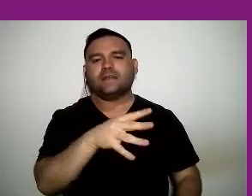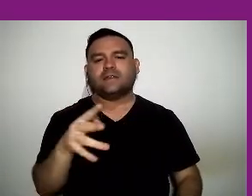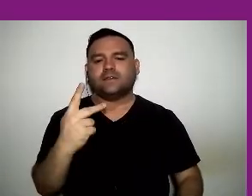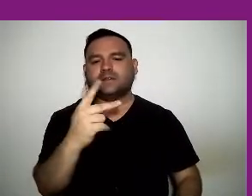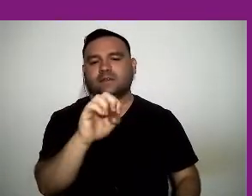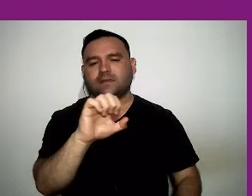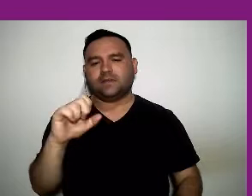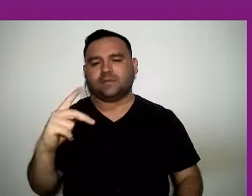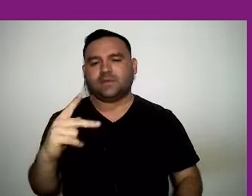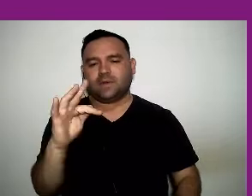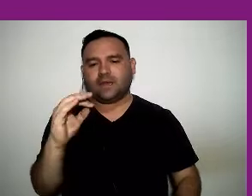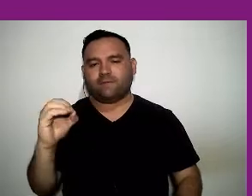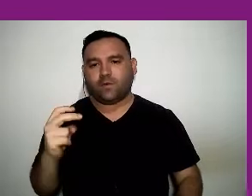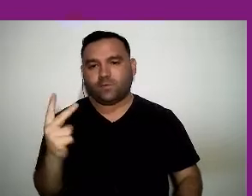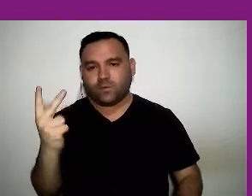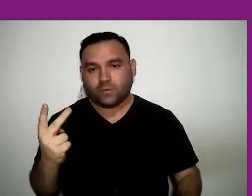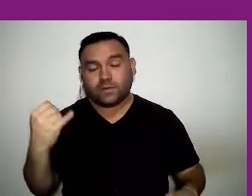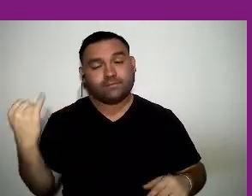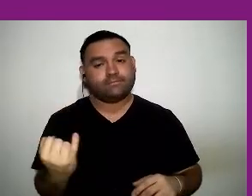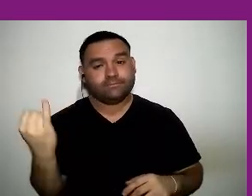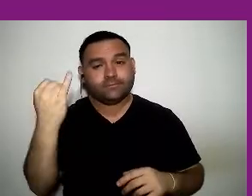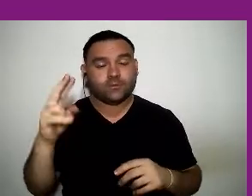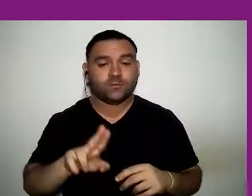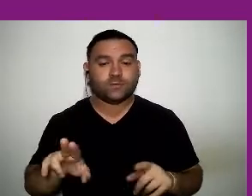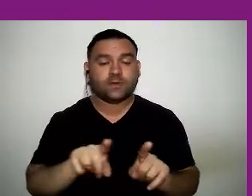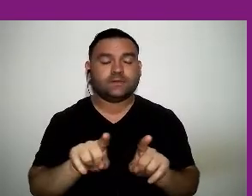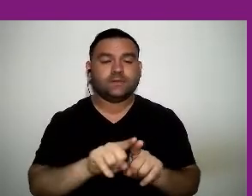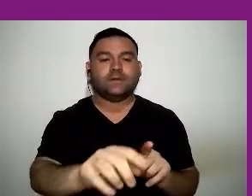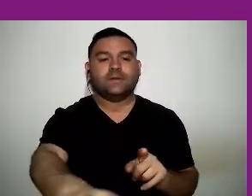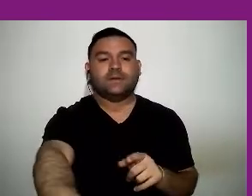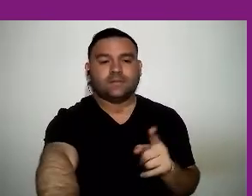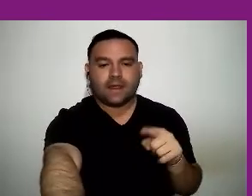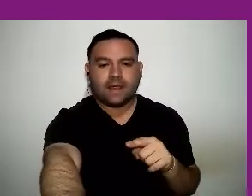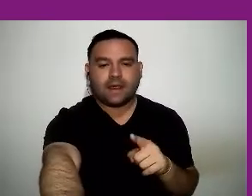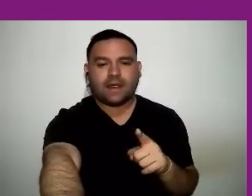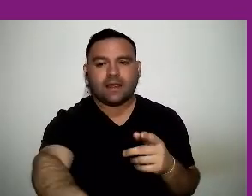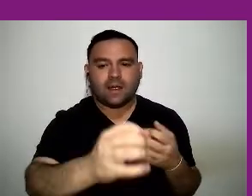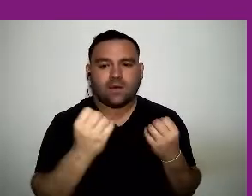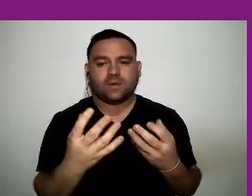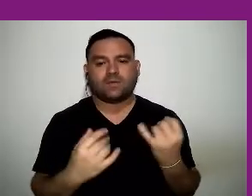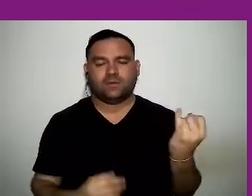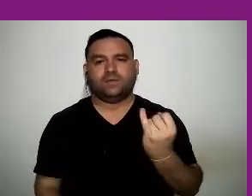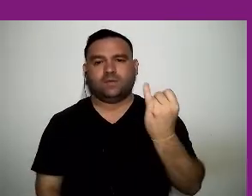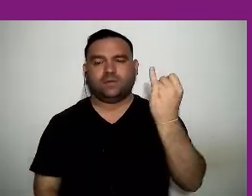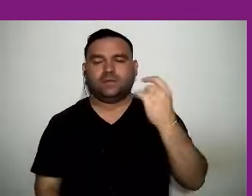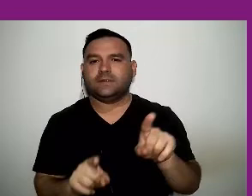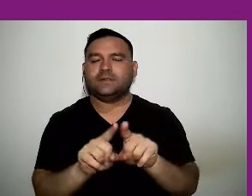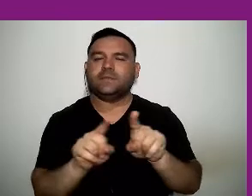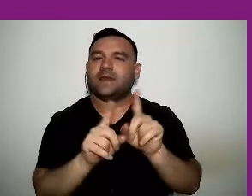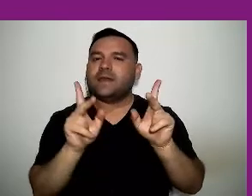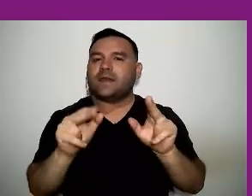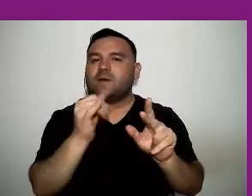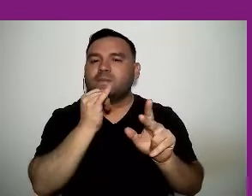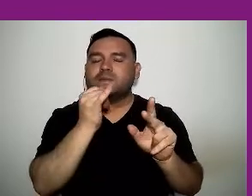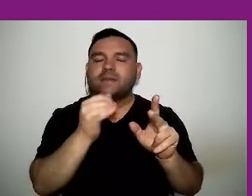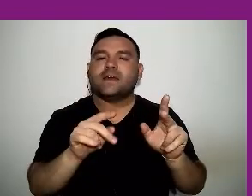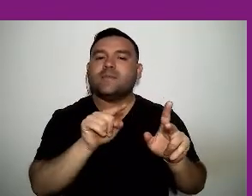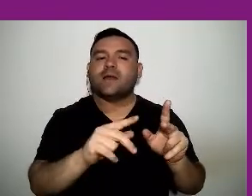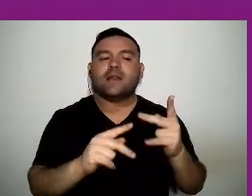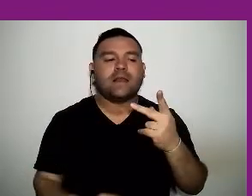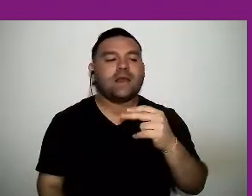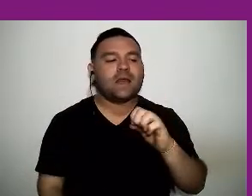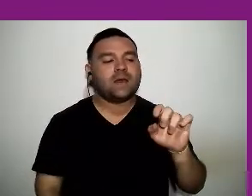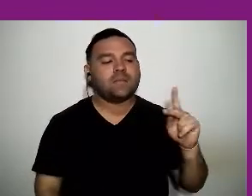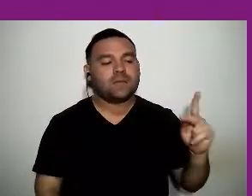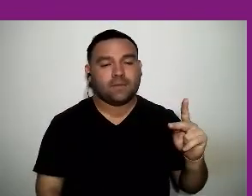PIP FO2, né? Isso é um dado importante até no caso da titulação da